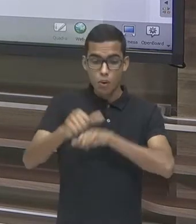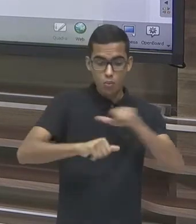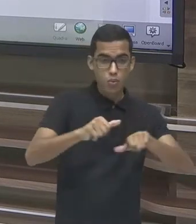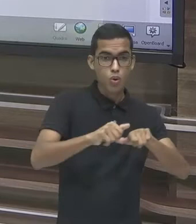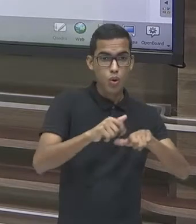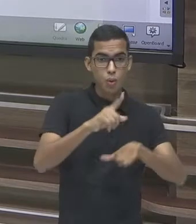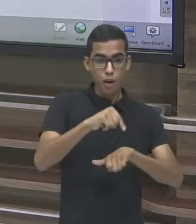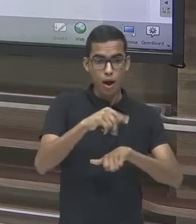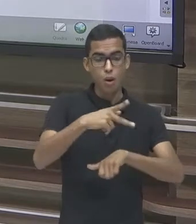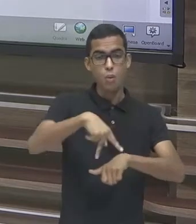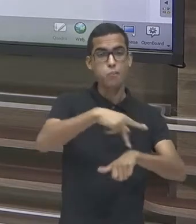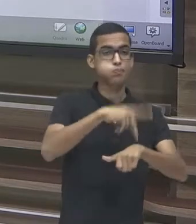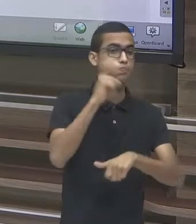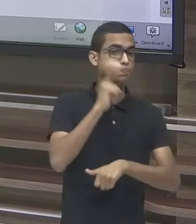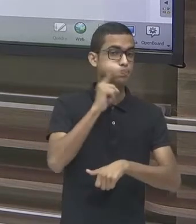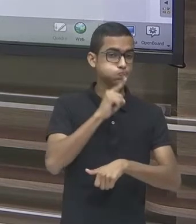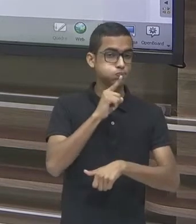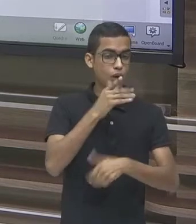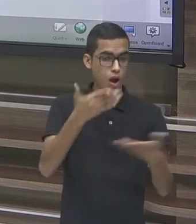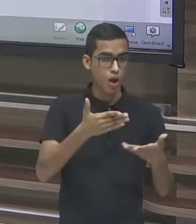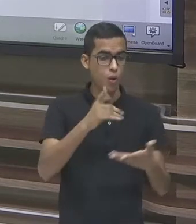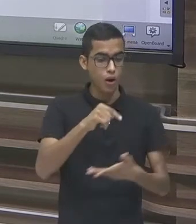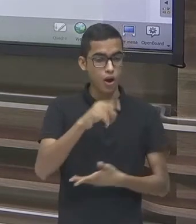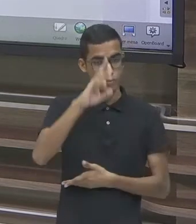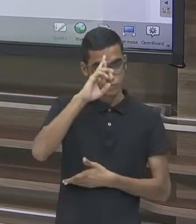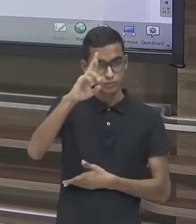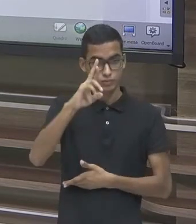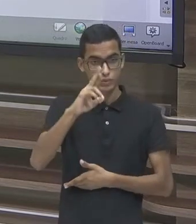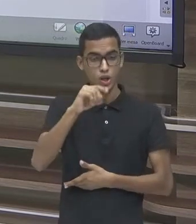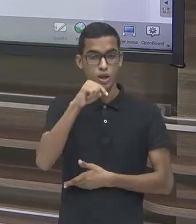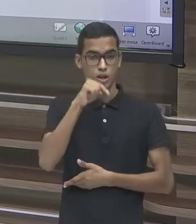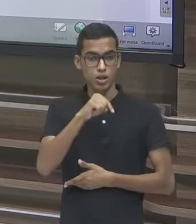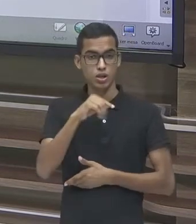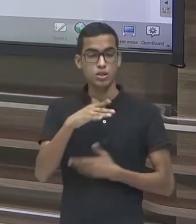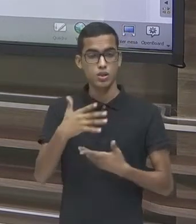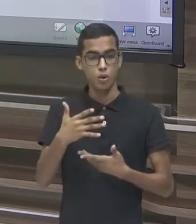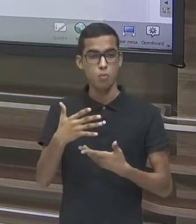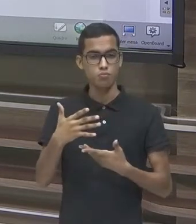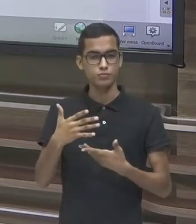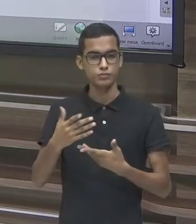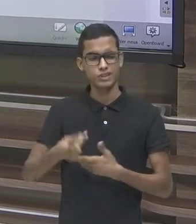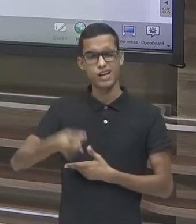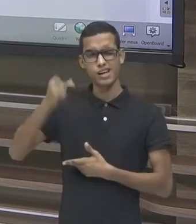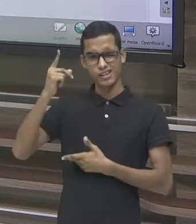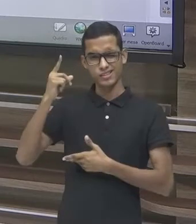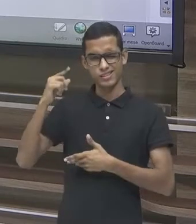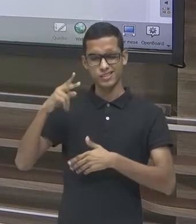da onde se iniciou todo o processo, todo aquele país que hoje configura